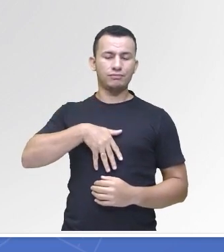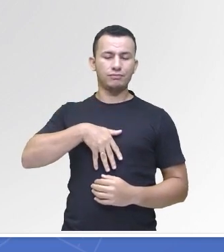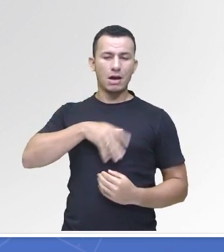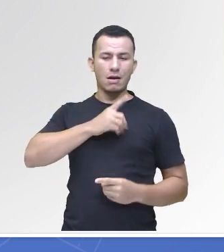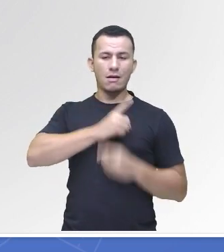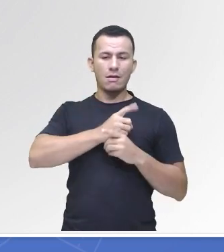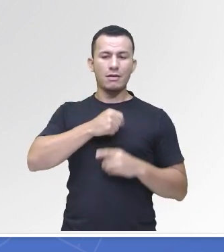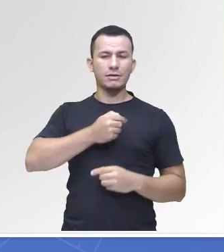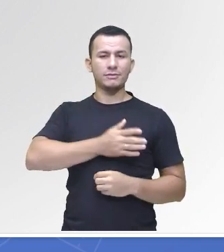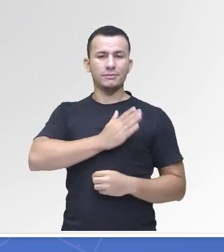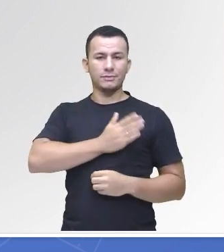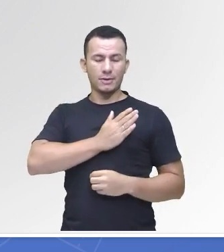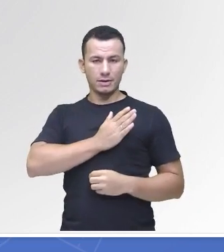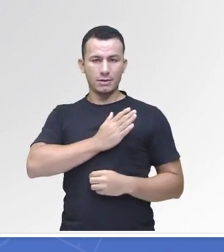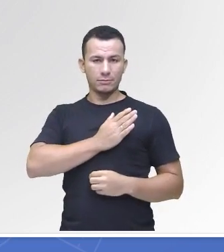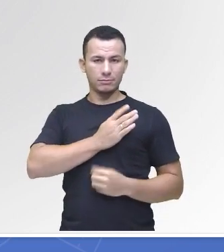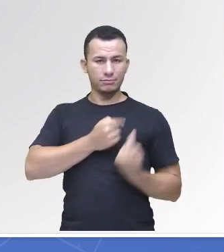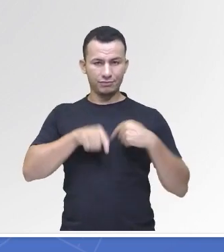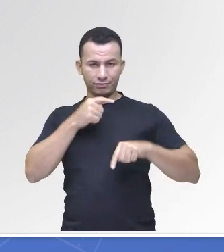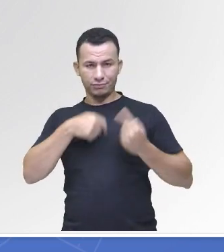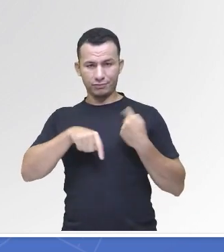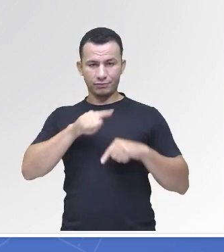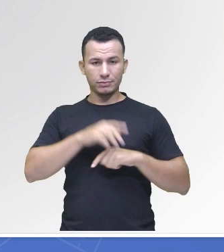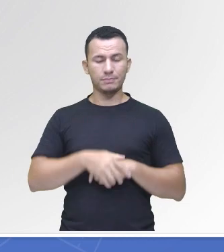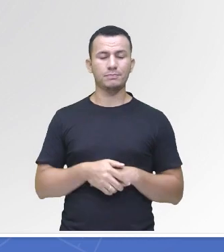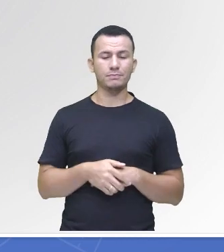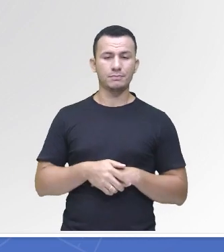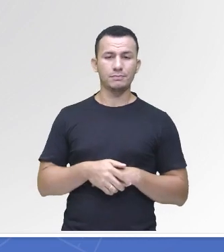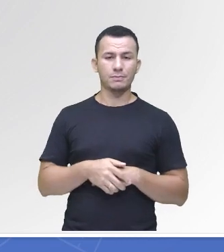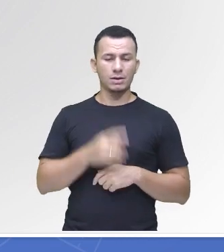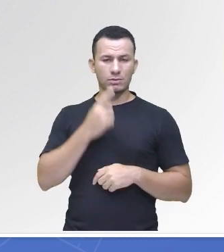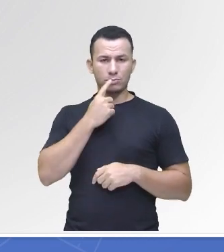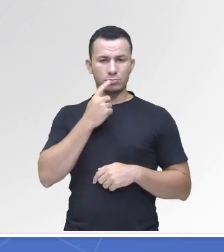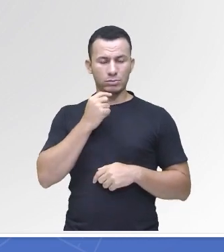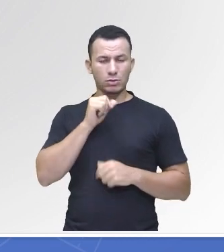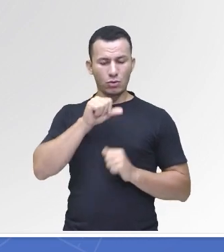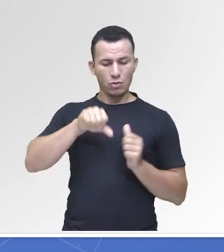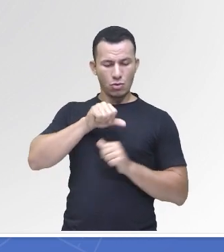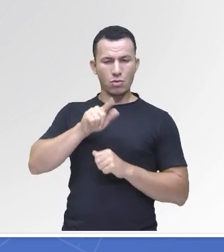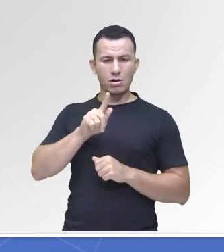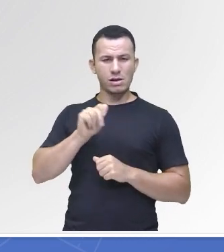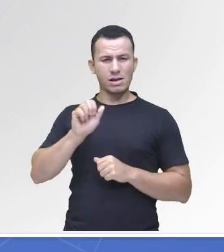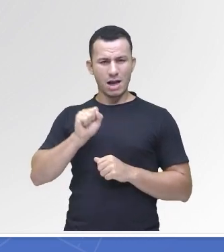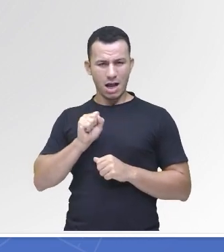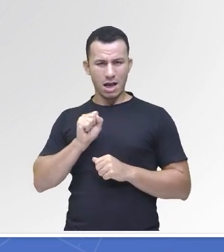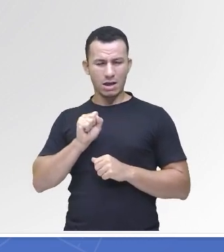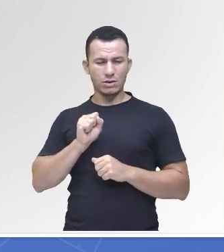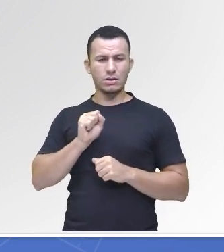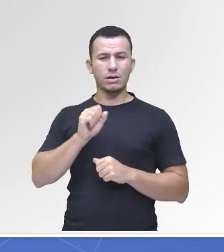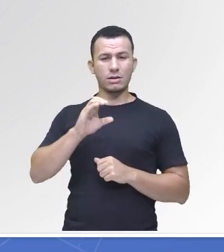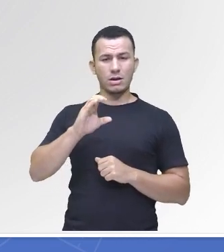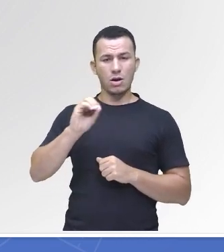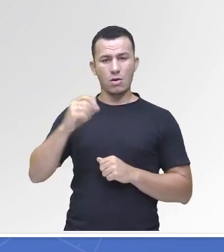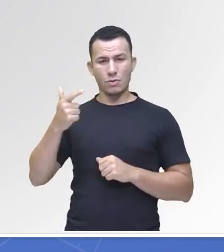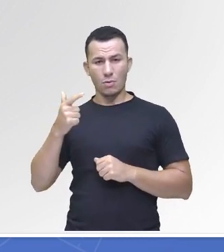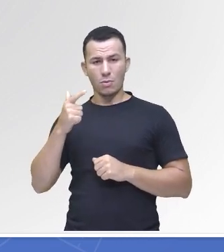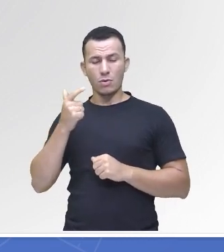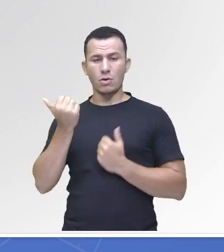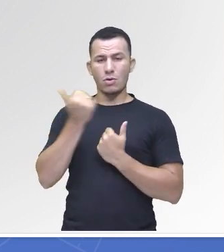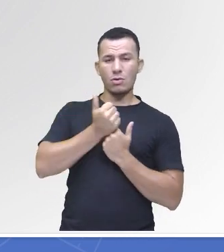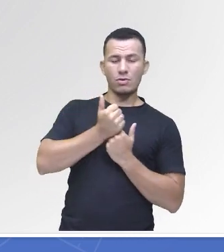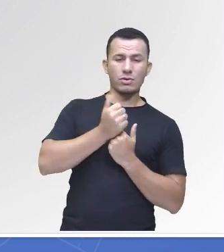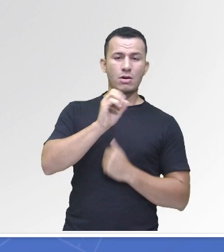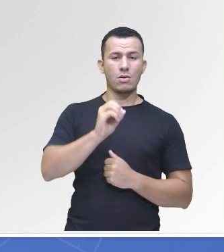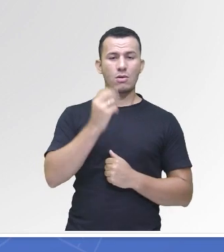observar. Olha só, o sangue chegou aqui no pulmão, houve a troca gasosa, gás carbônico pelo gás oxigênio, e aí, ó,